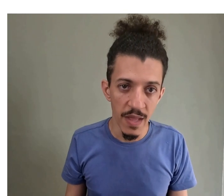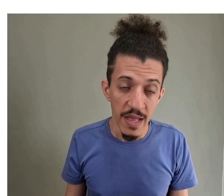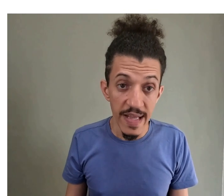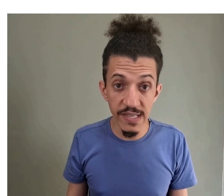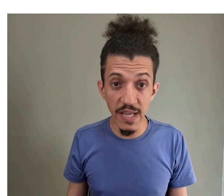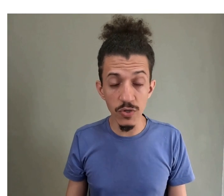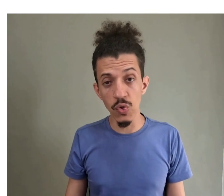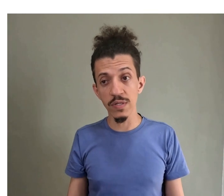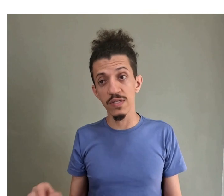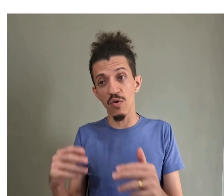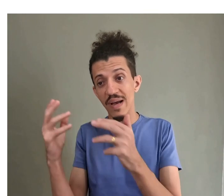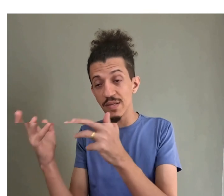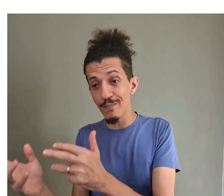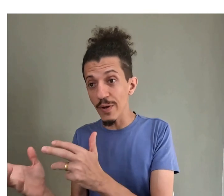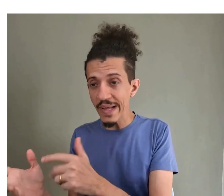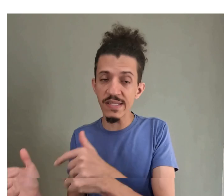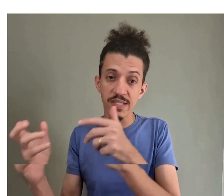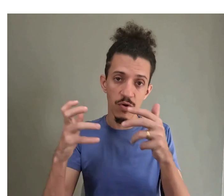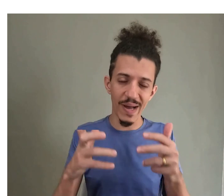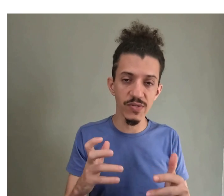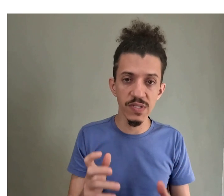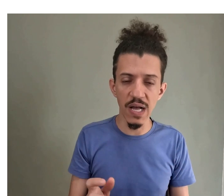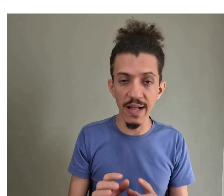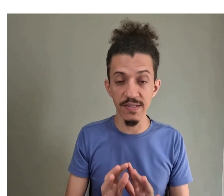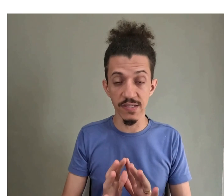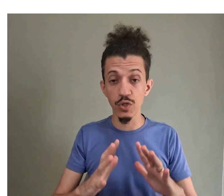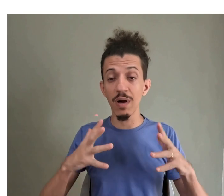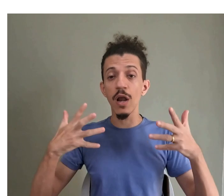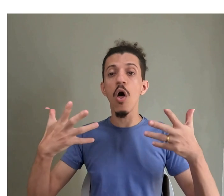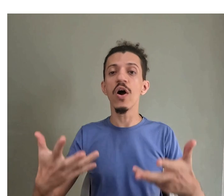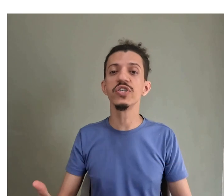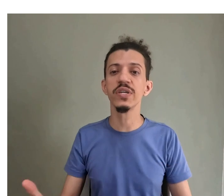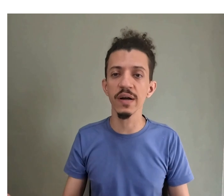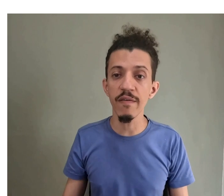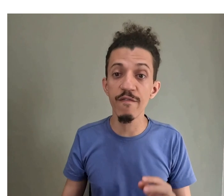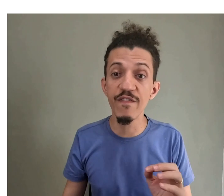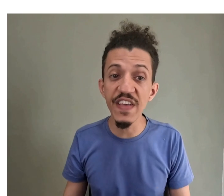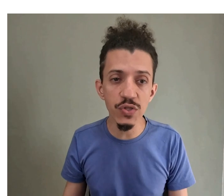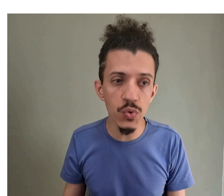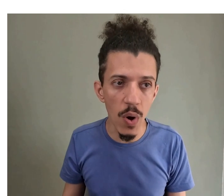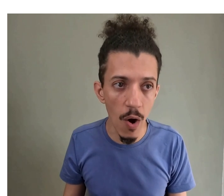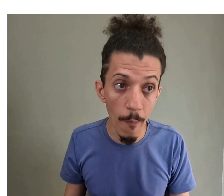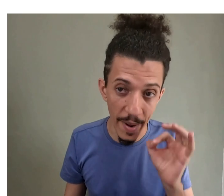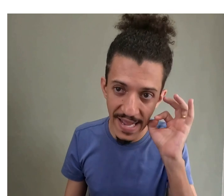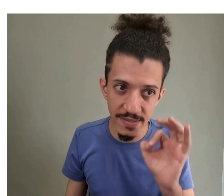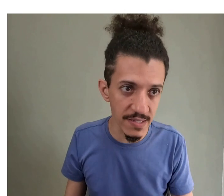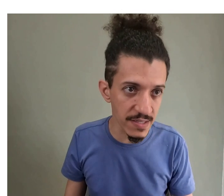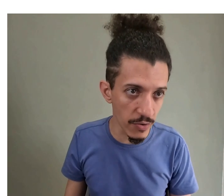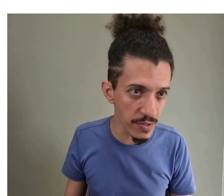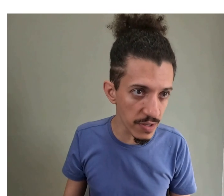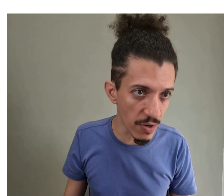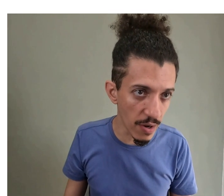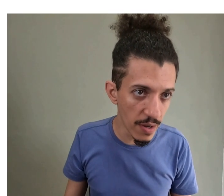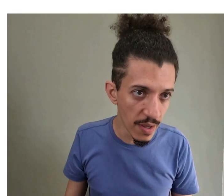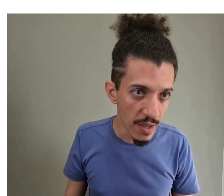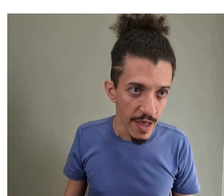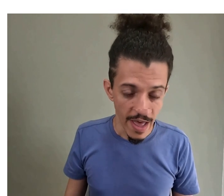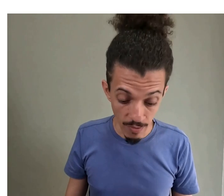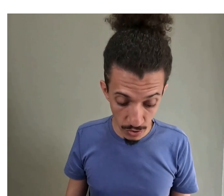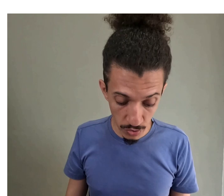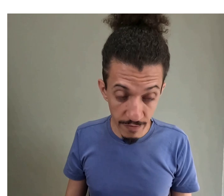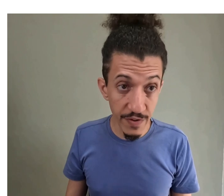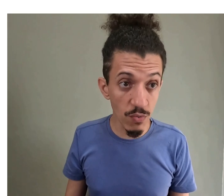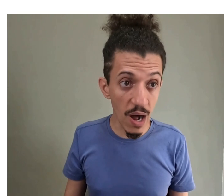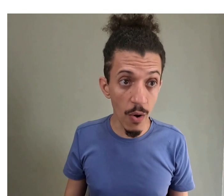Libras, existem estruturas que são mais importantes, que são mais usadas, existe uma lógica visual, preste atenção nisso aqui, ó. É